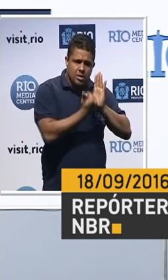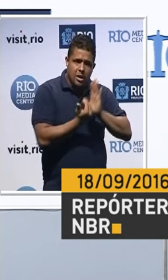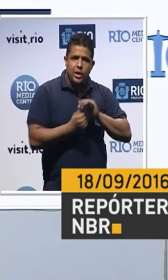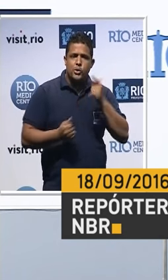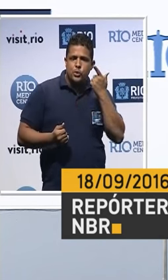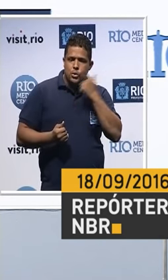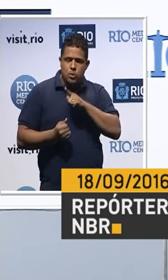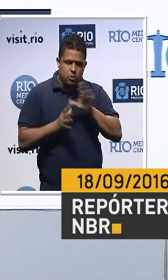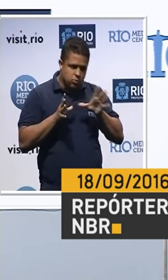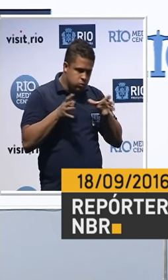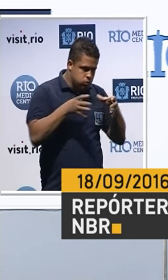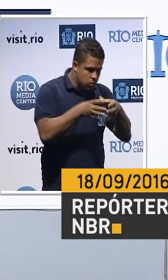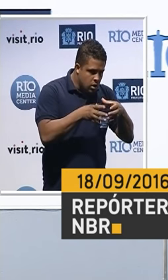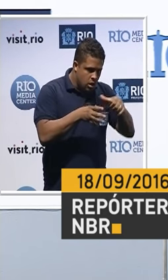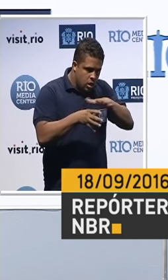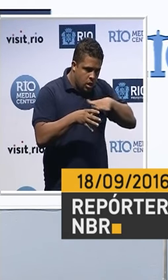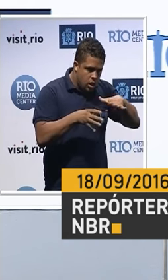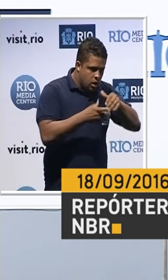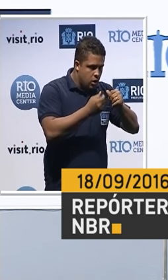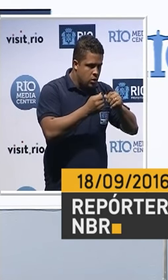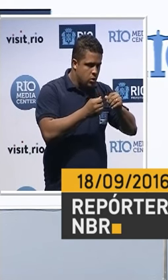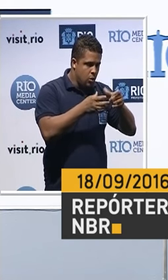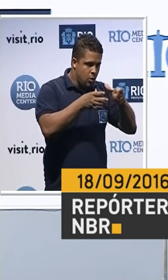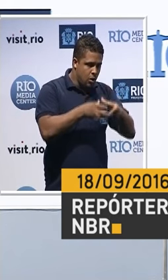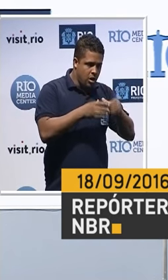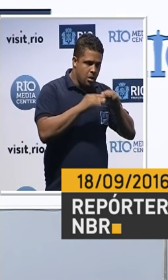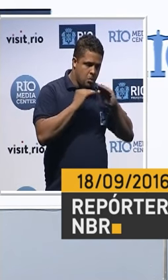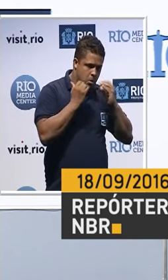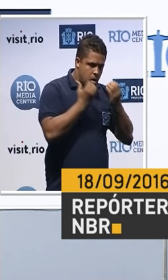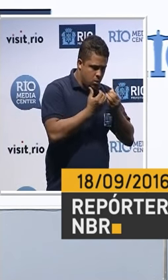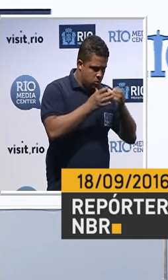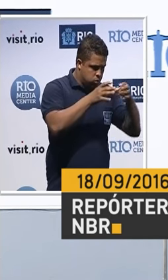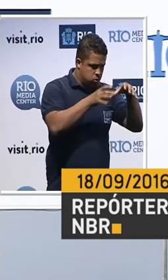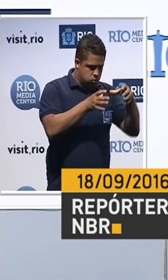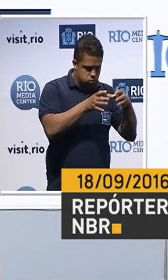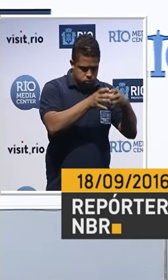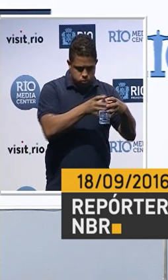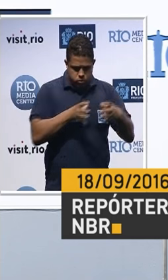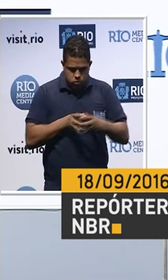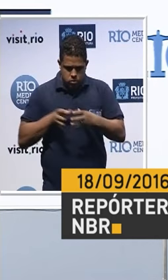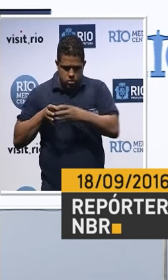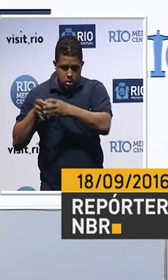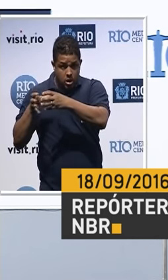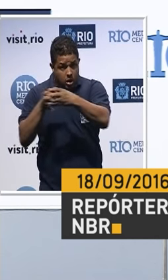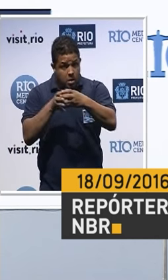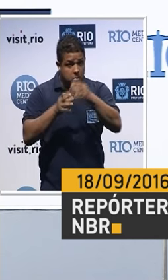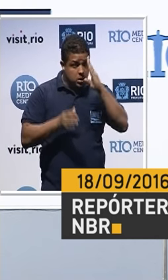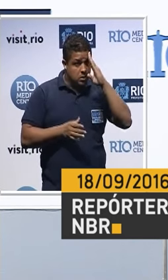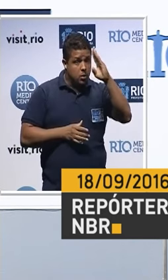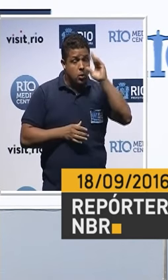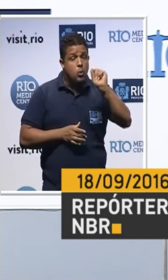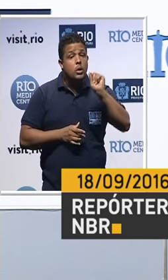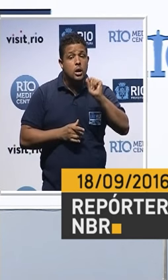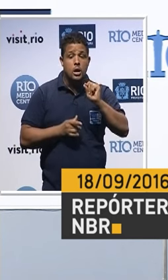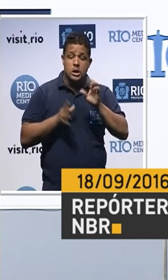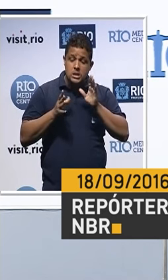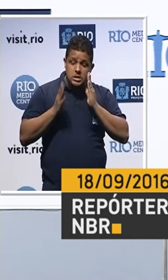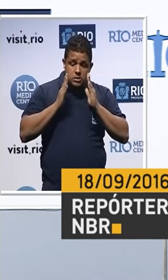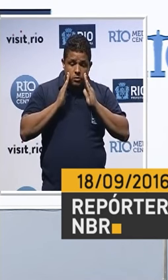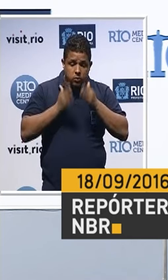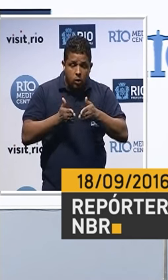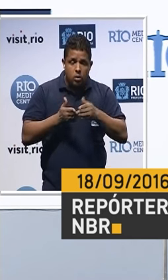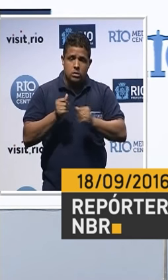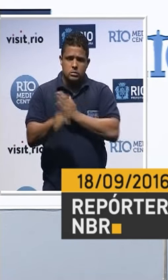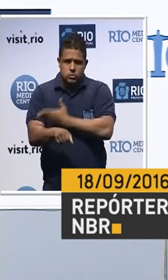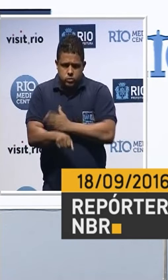olímpico, que nós não teremos que construir novamente centros de treinamento em todas as regiões do Brasil, porque eles já